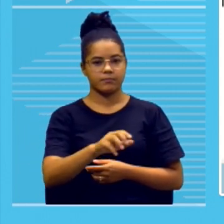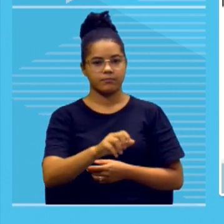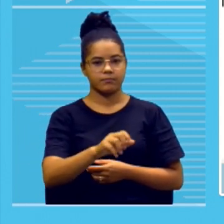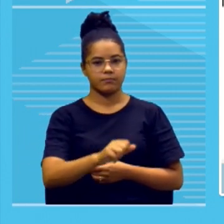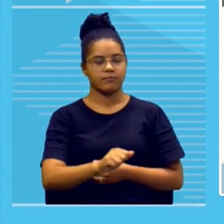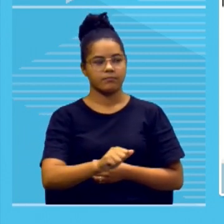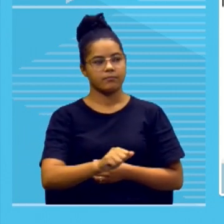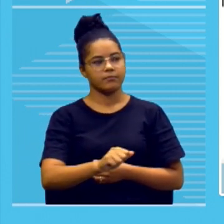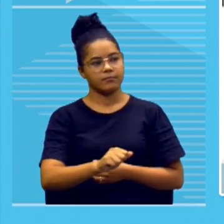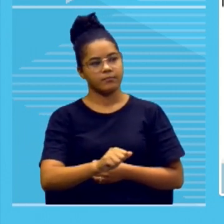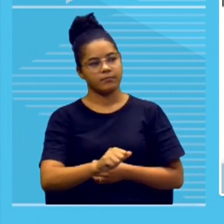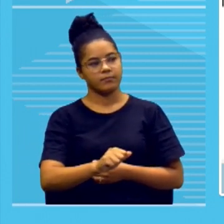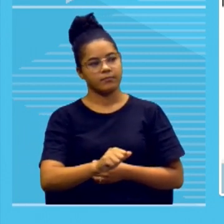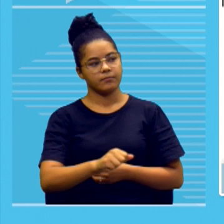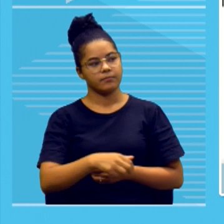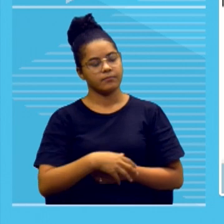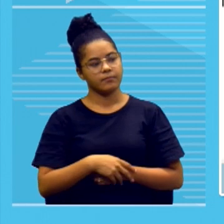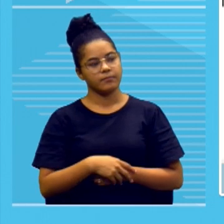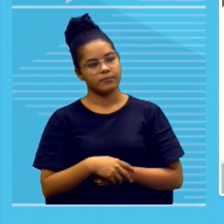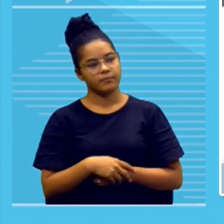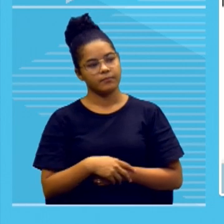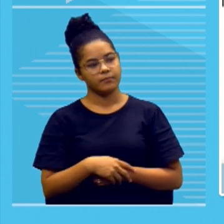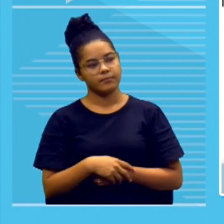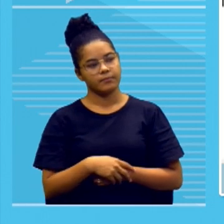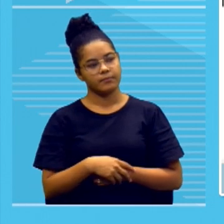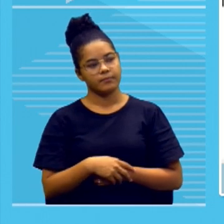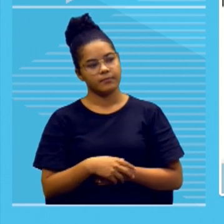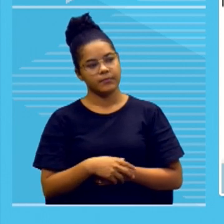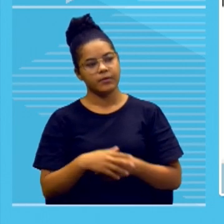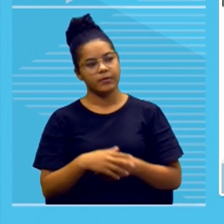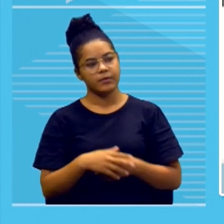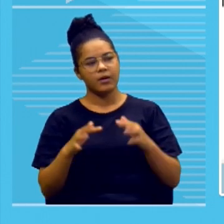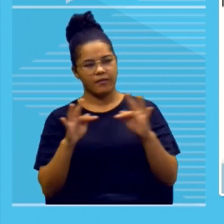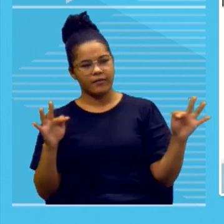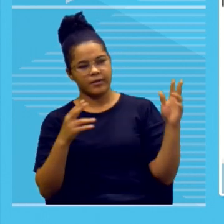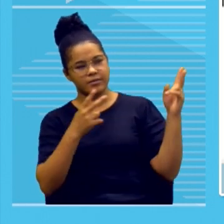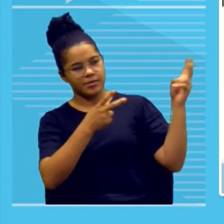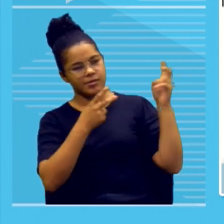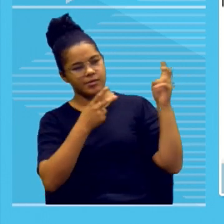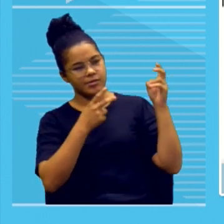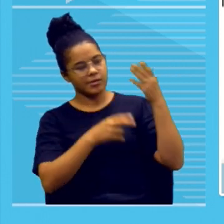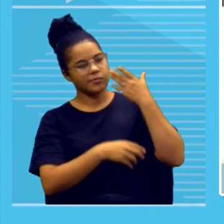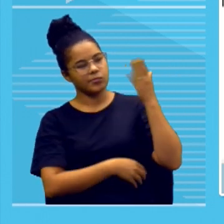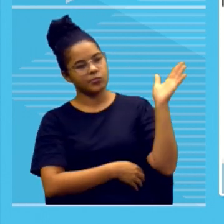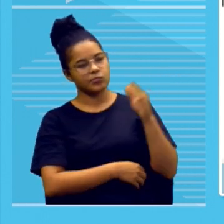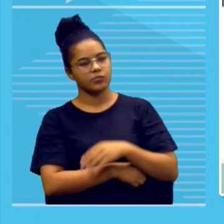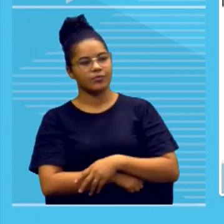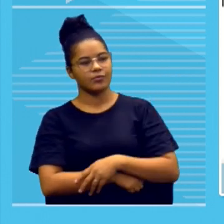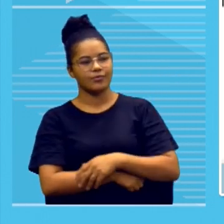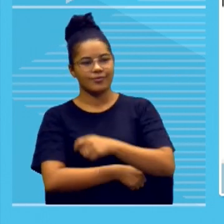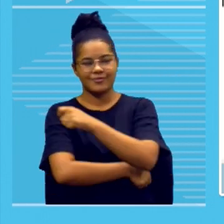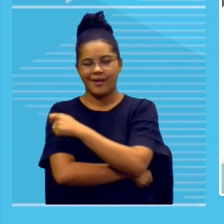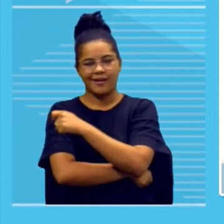E observa, ó, os alunos não se mostraram interessados e o professor não fez questão de incentivá-los.